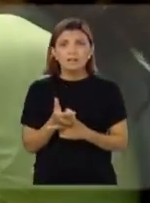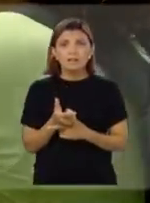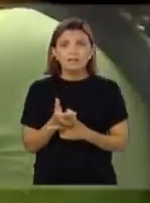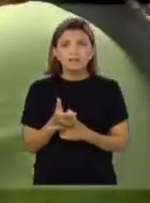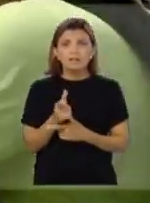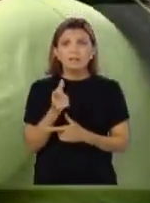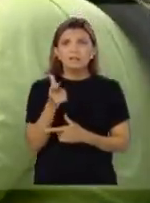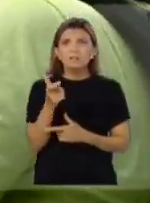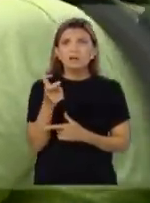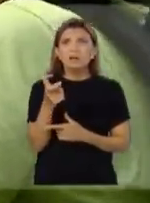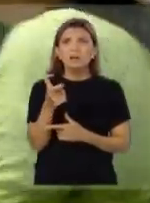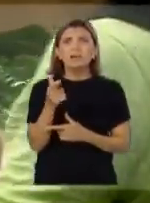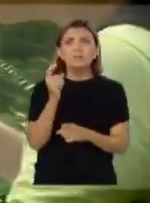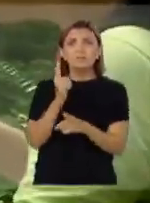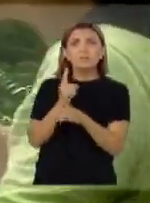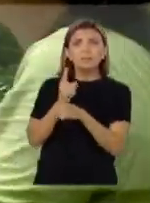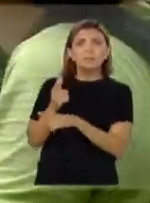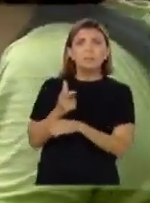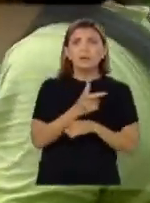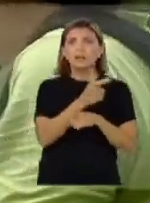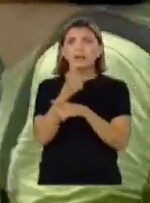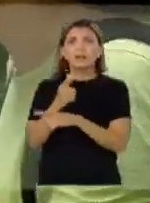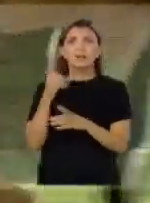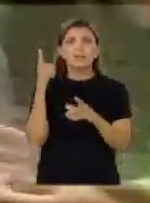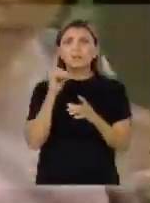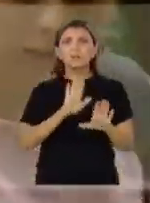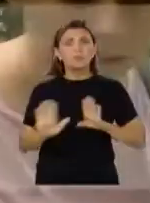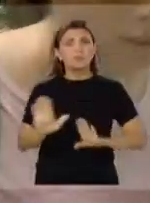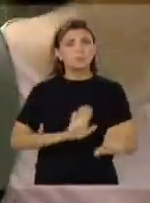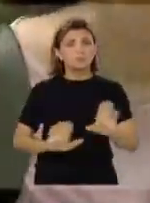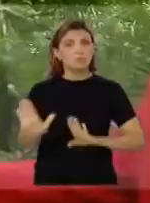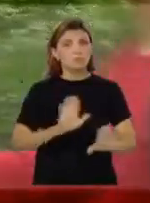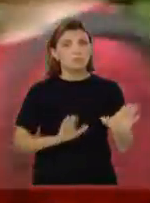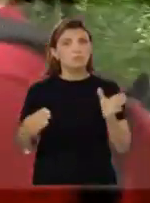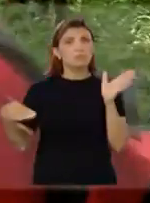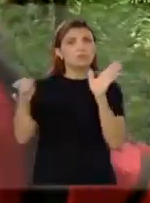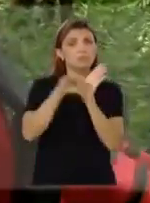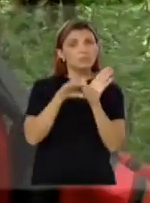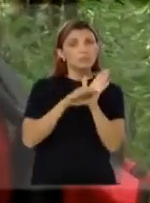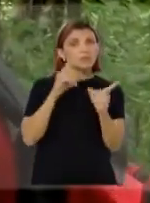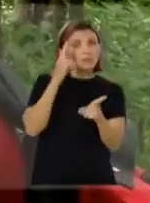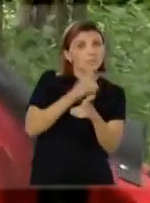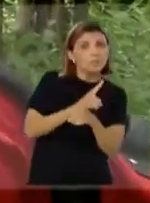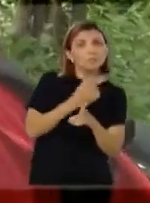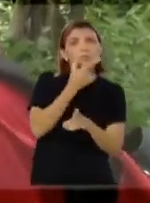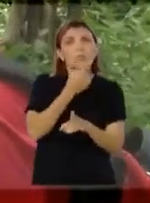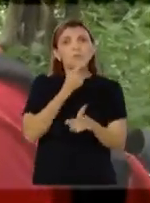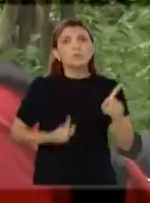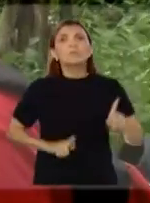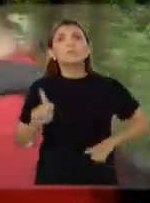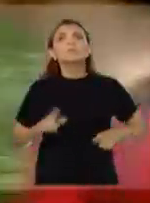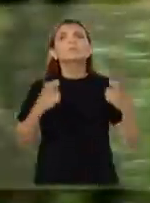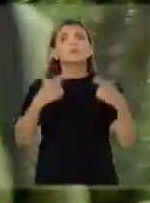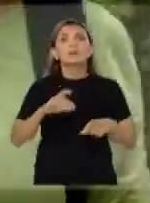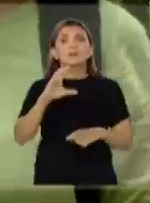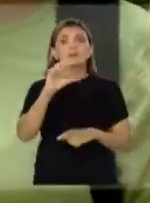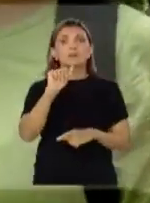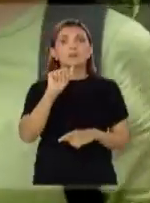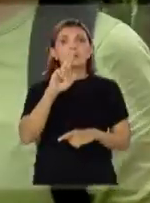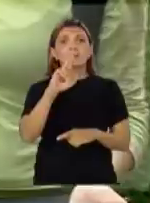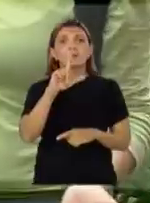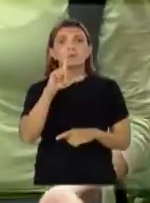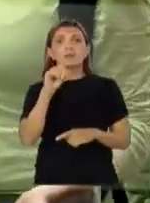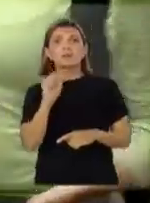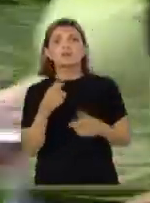Deus o dono dessa bala pode estar perto ele pode ter mais bala PR disparar é melhor a gente tomar cuidado vamos voltar pra Pinguela foi onde a gente viu o caros pela última vez mas PR onde que é a